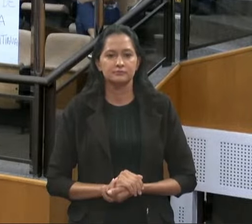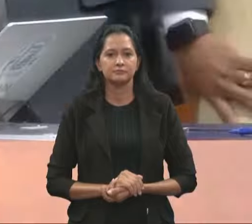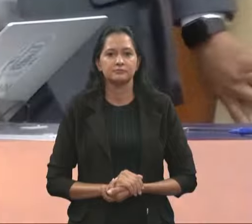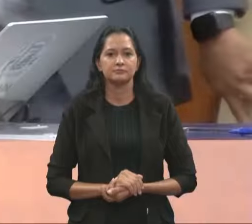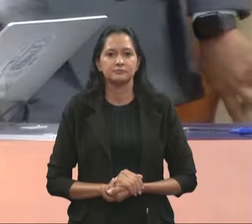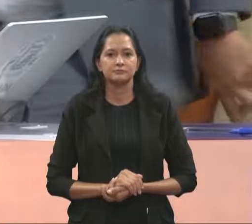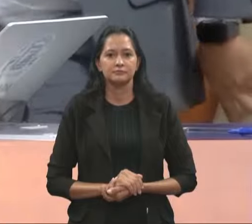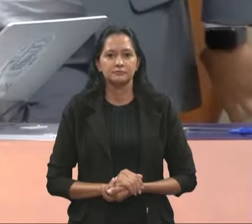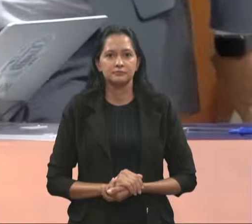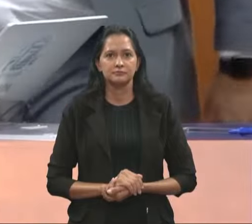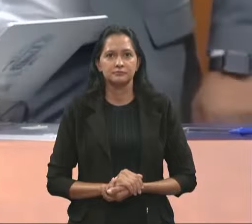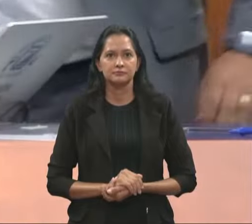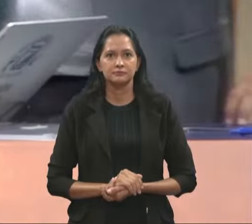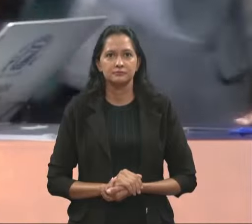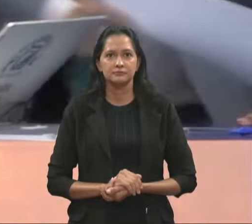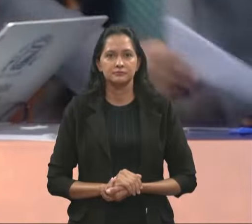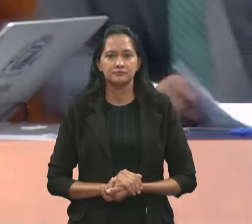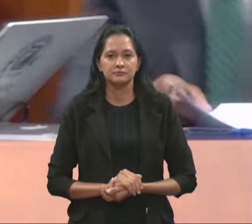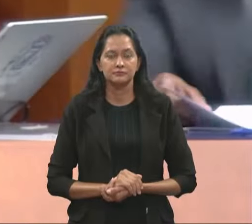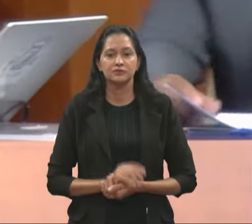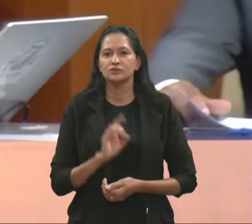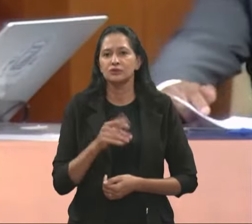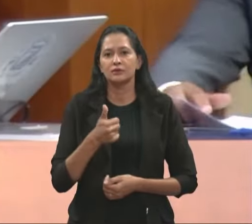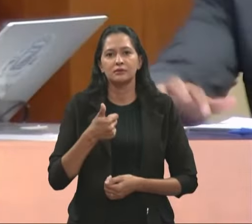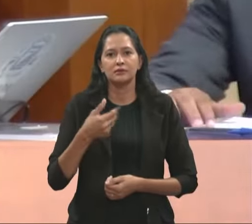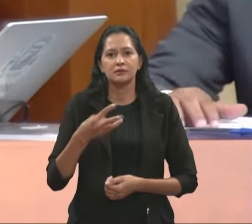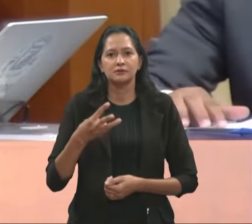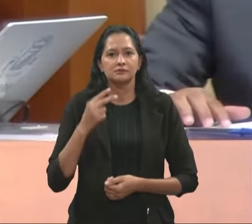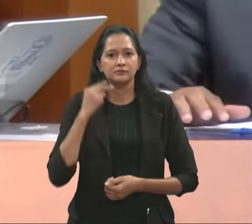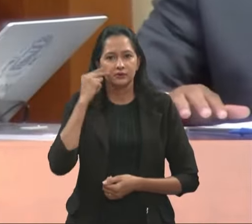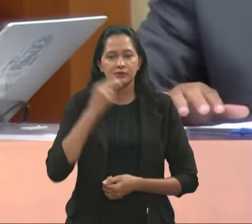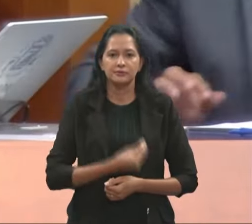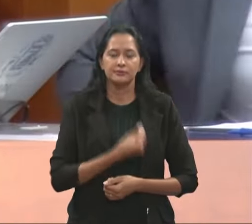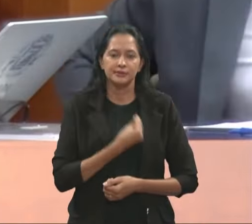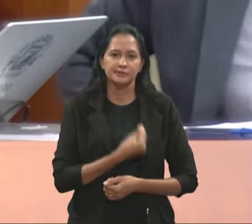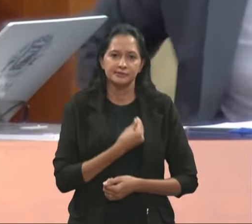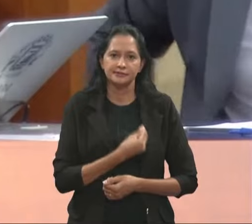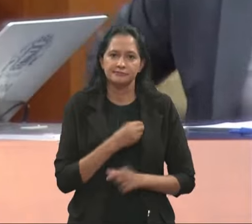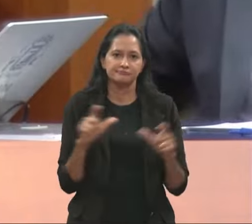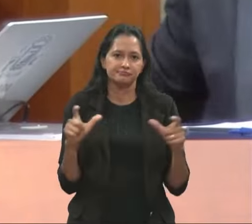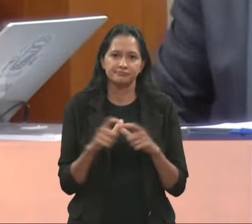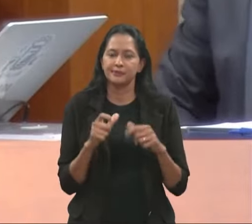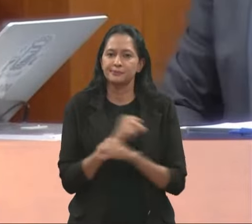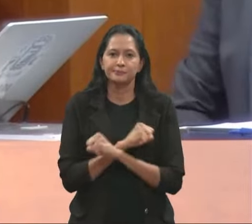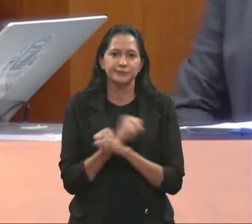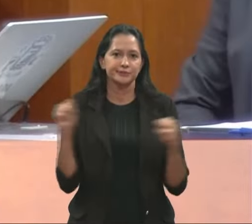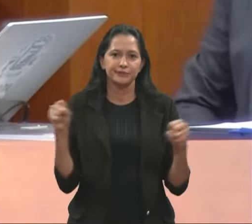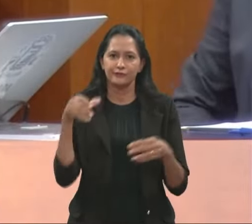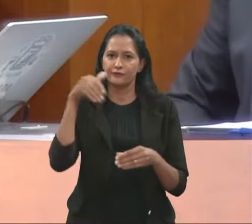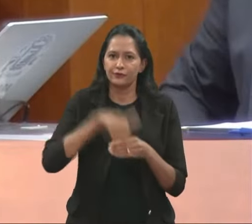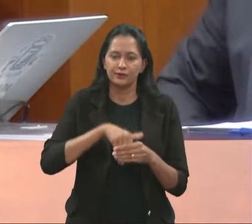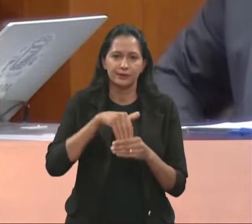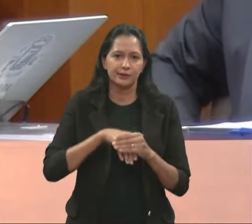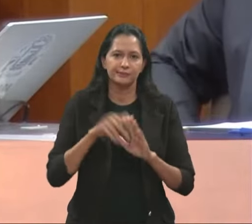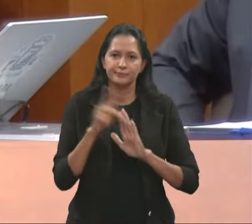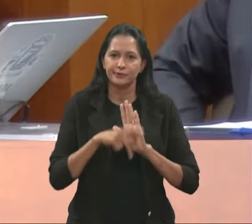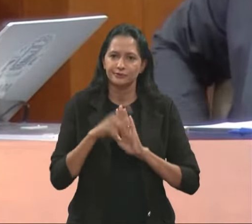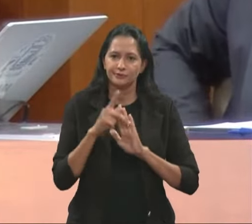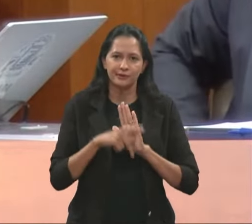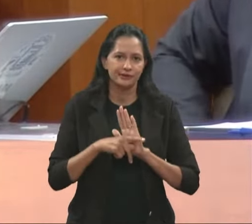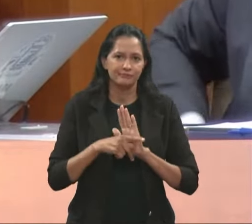Apenas 13 vereadores registraram presença. Como não há quórum para deliberar a pauta da ordem do